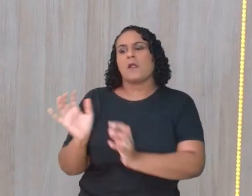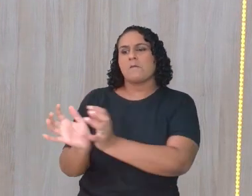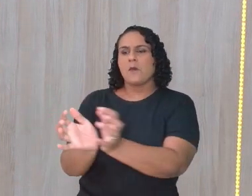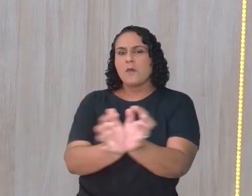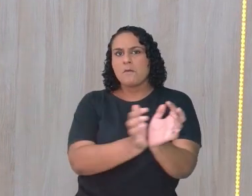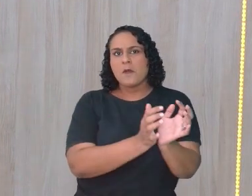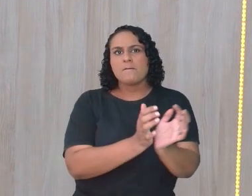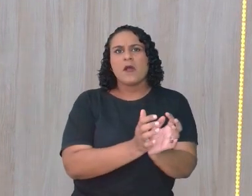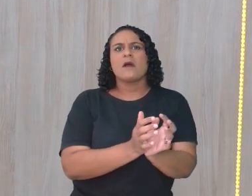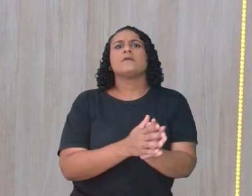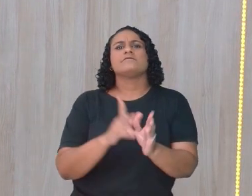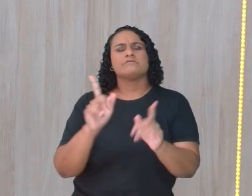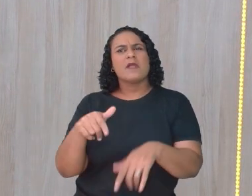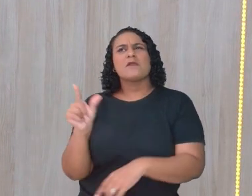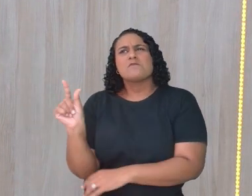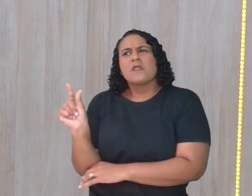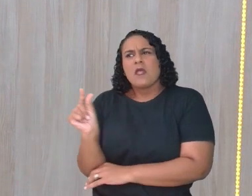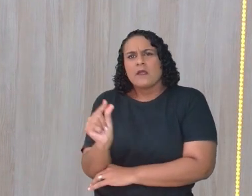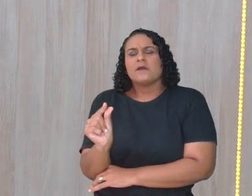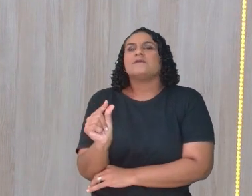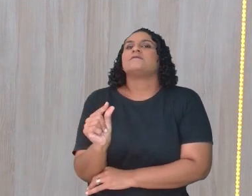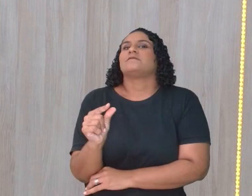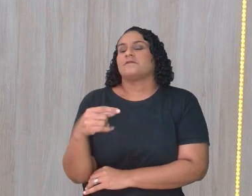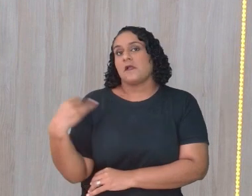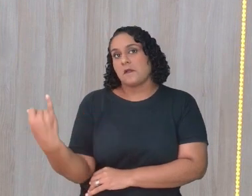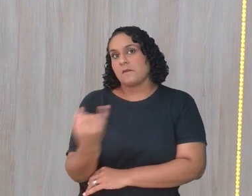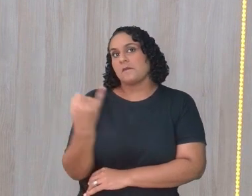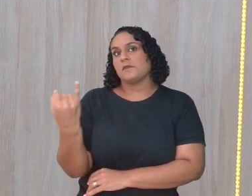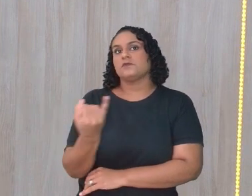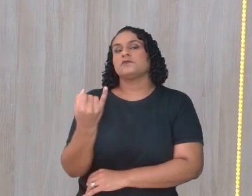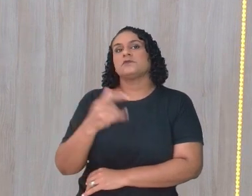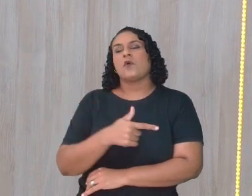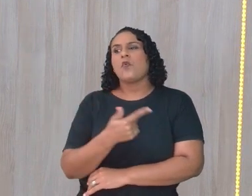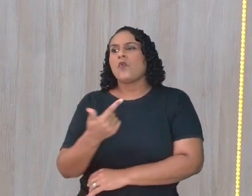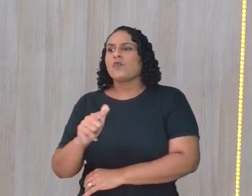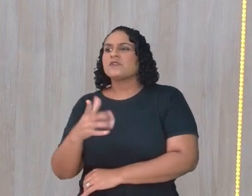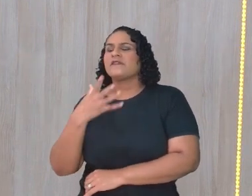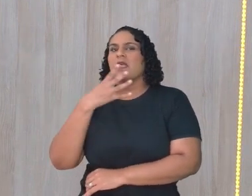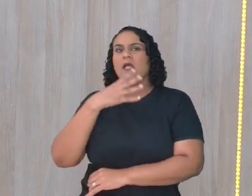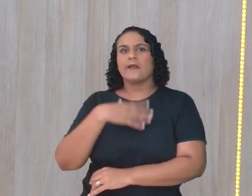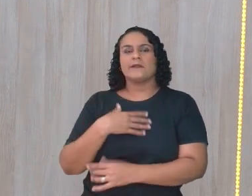menor que seja, é importante para um serve de alimento para o